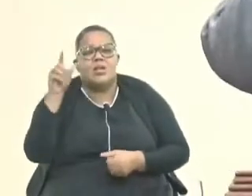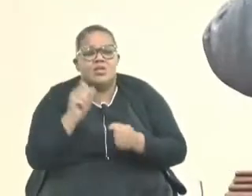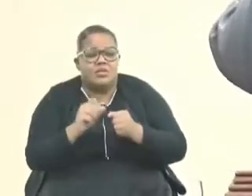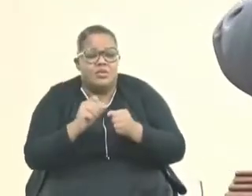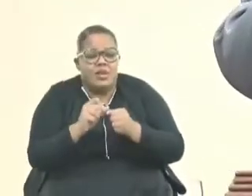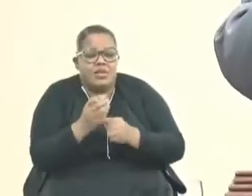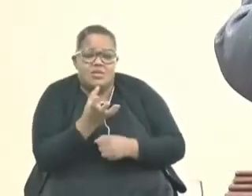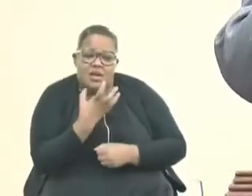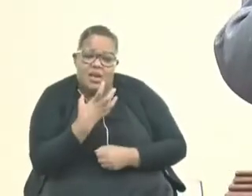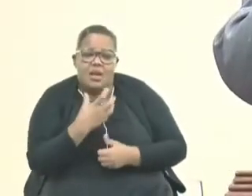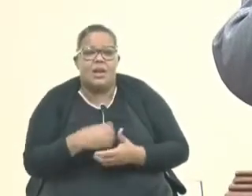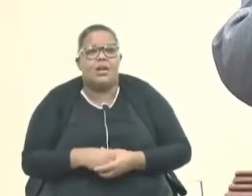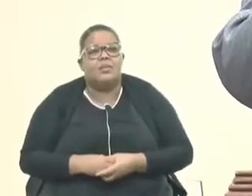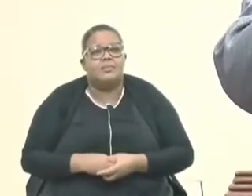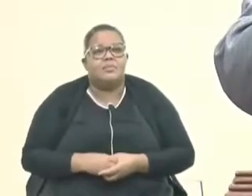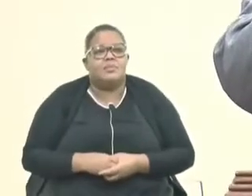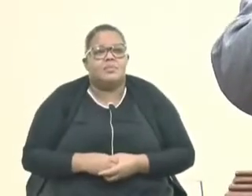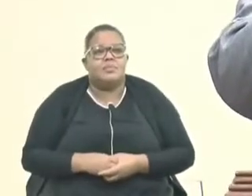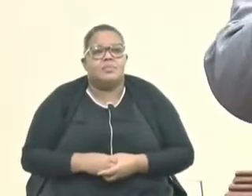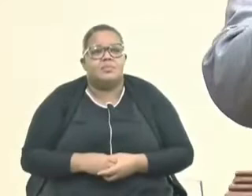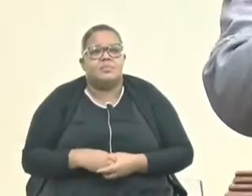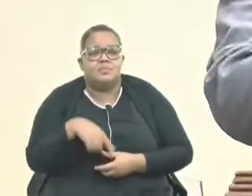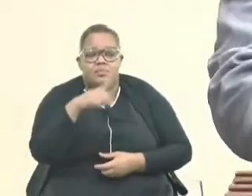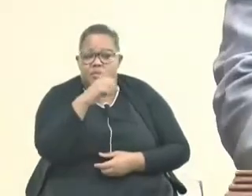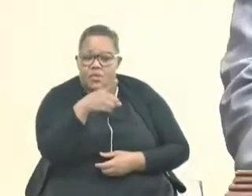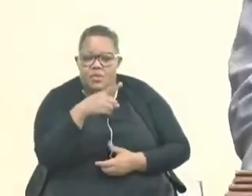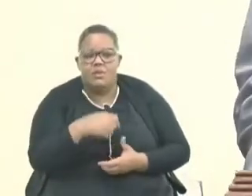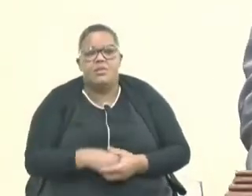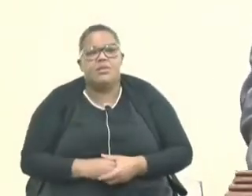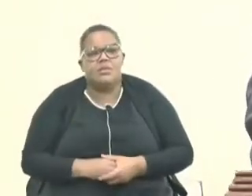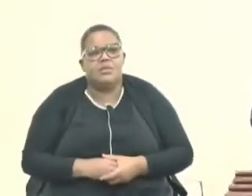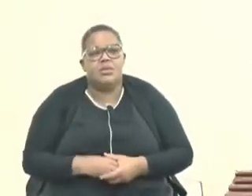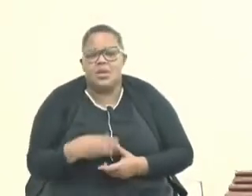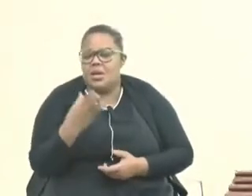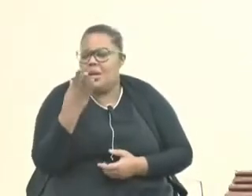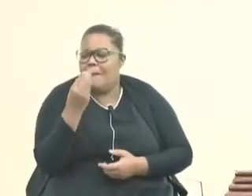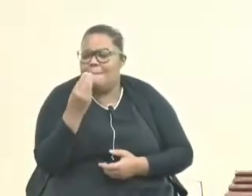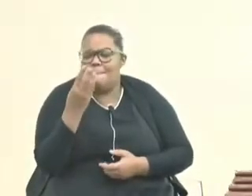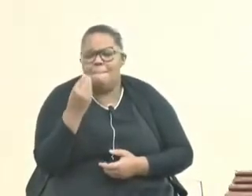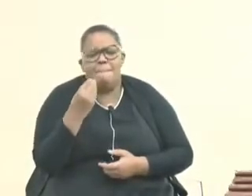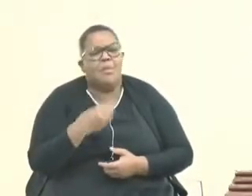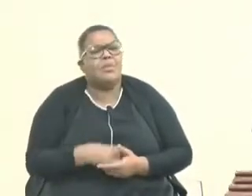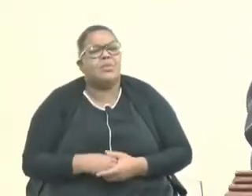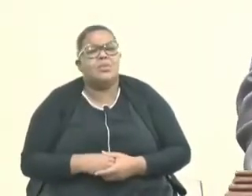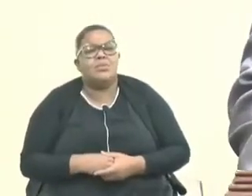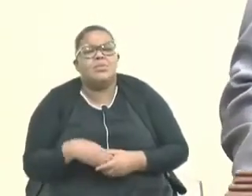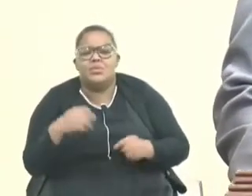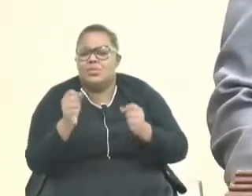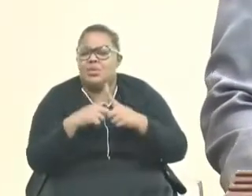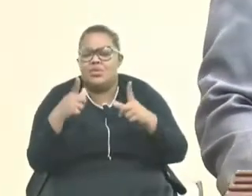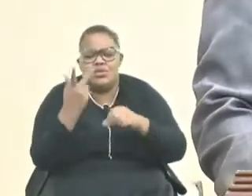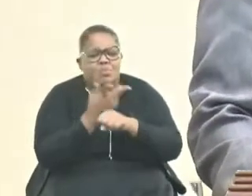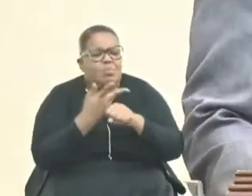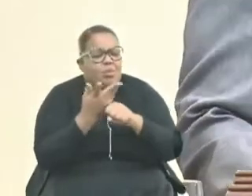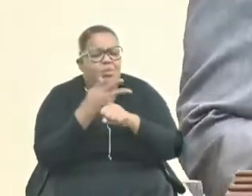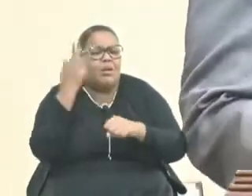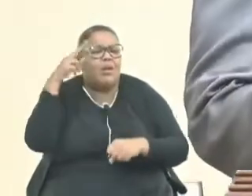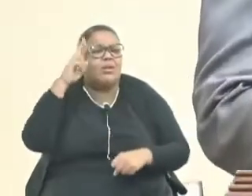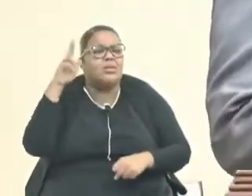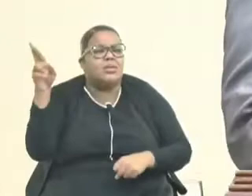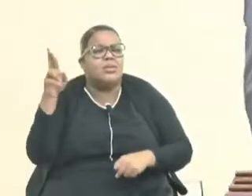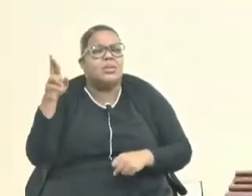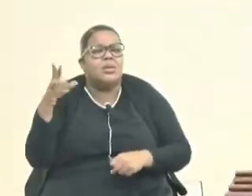jeito eu quero pedir atenção para você você que há muito deixou de buscar o senhor